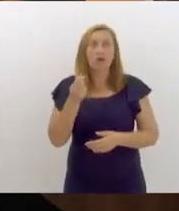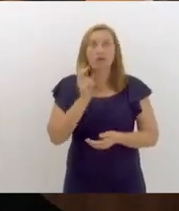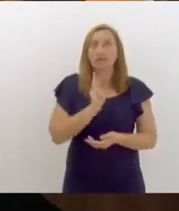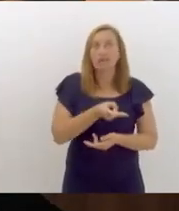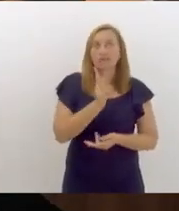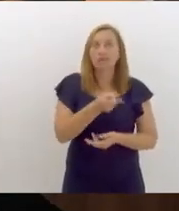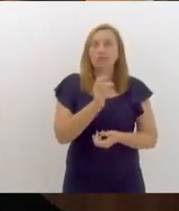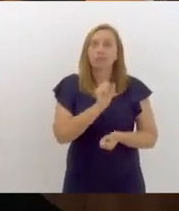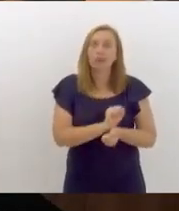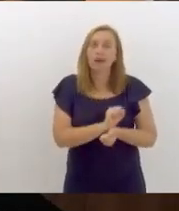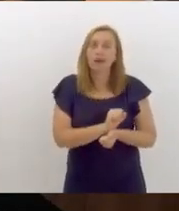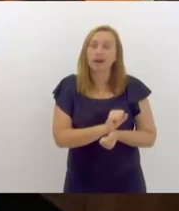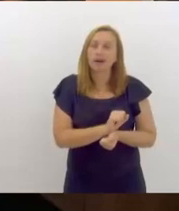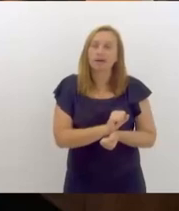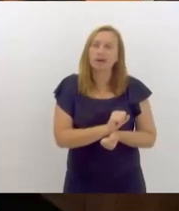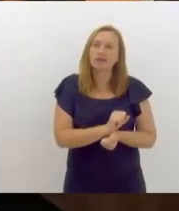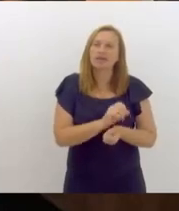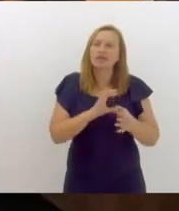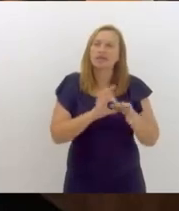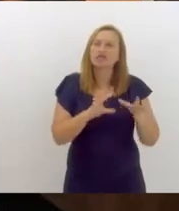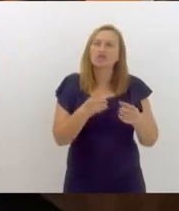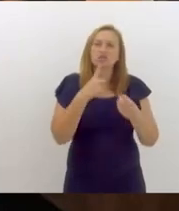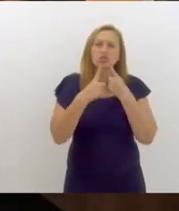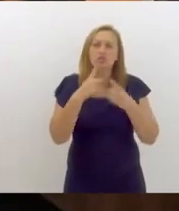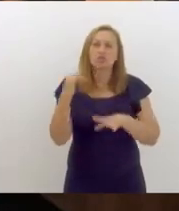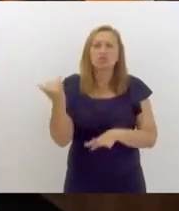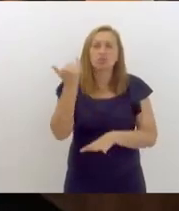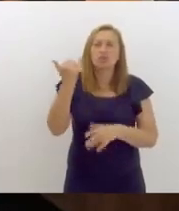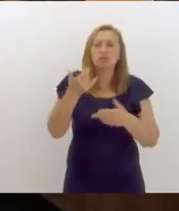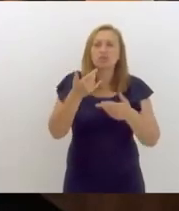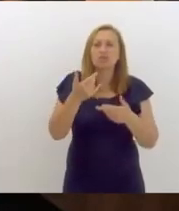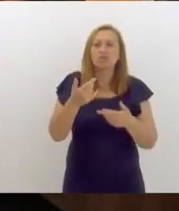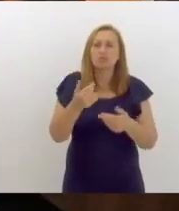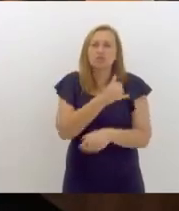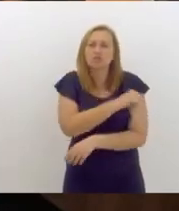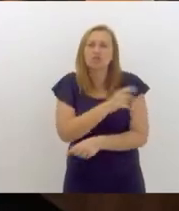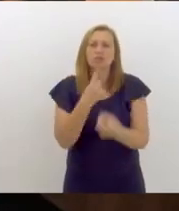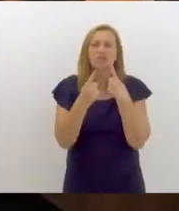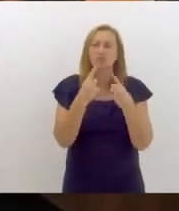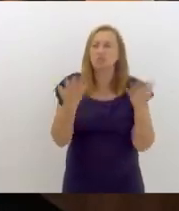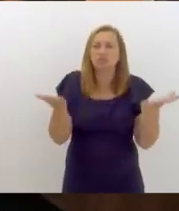a gente para né Deixa de discutir coisa importante para o Rio de Janeiro